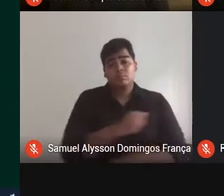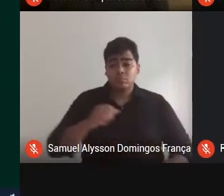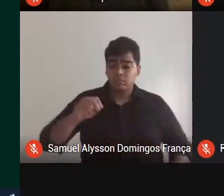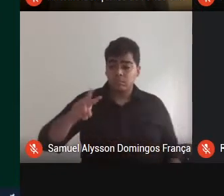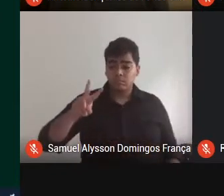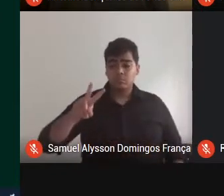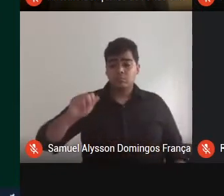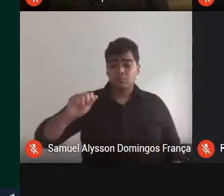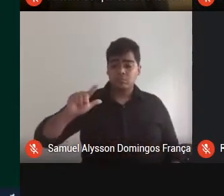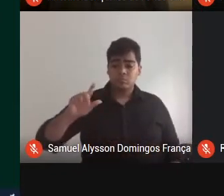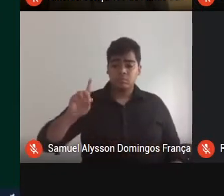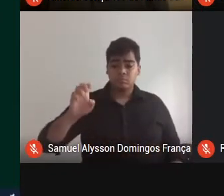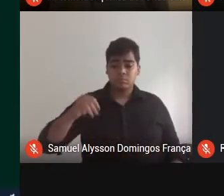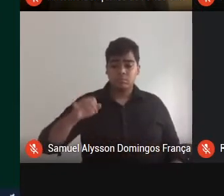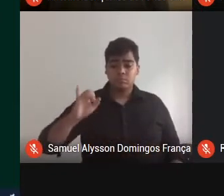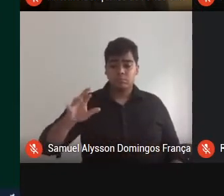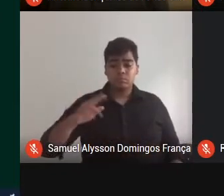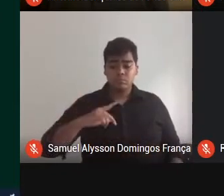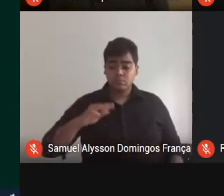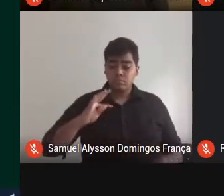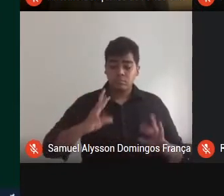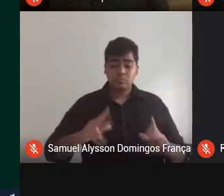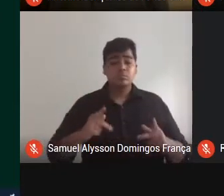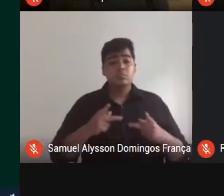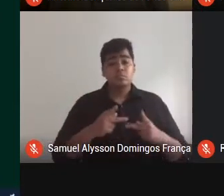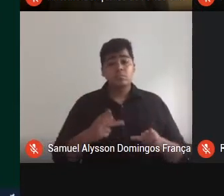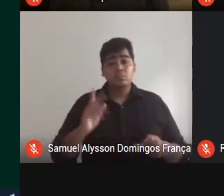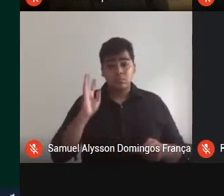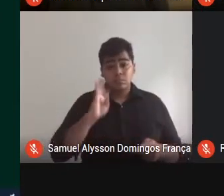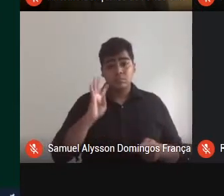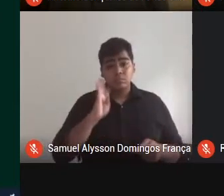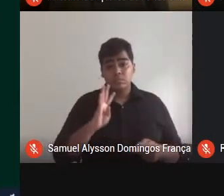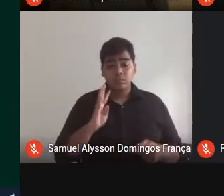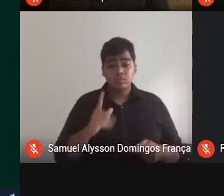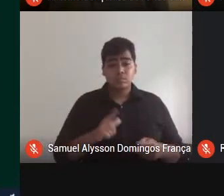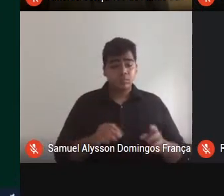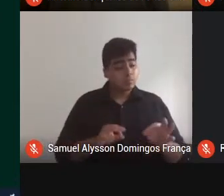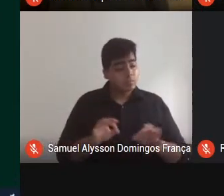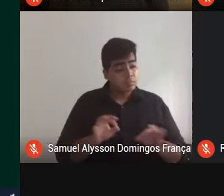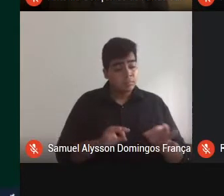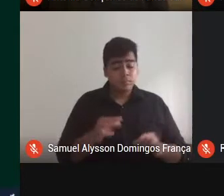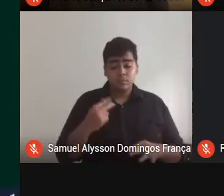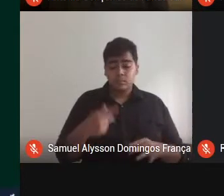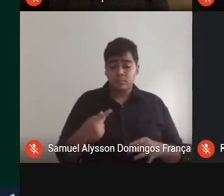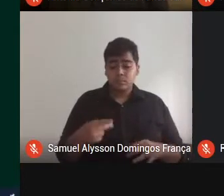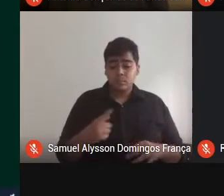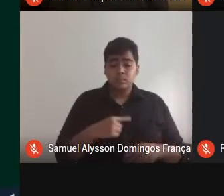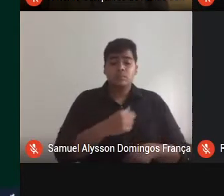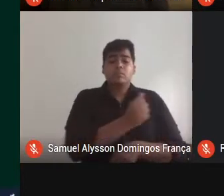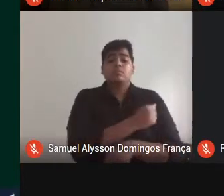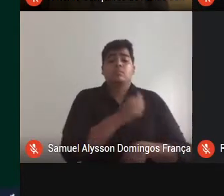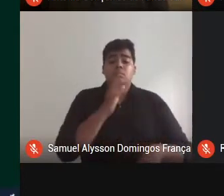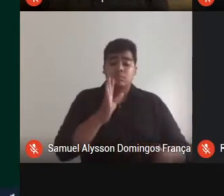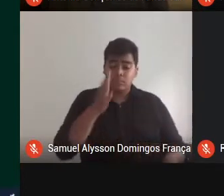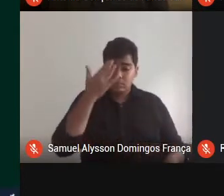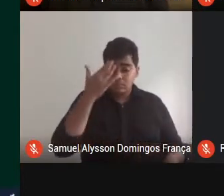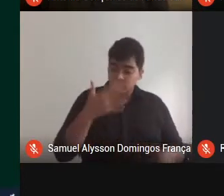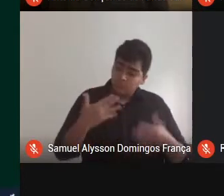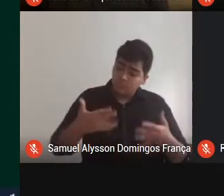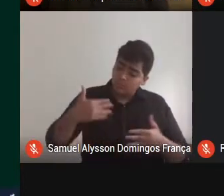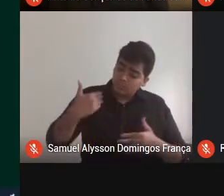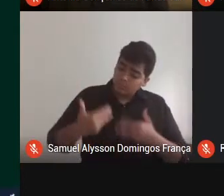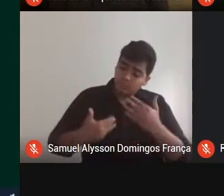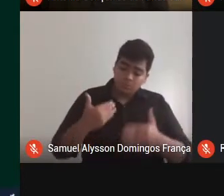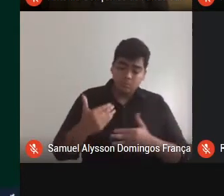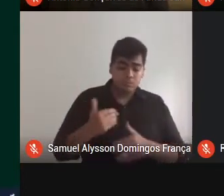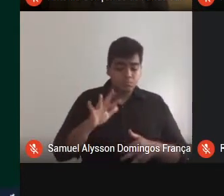e desenvolve todo o projeto legal, né? Todo o projeto legal foi preparado para isso, então eles já entendem, né, quais são os passos, a gente vai